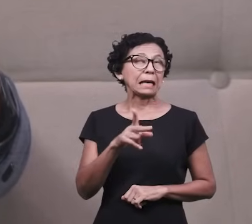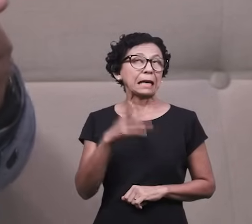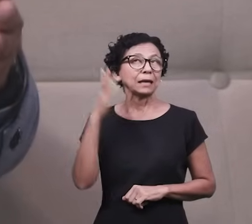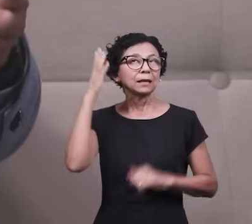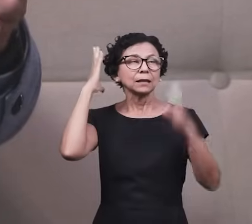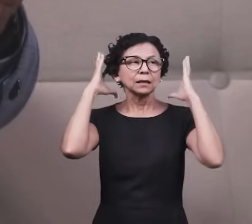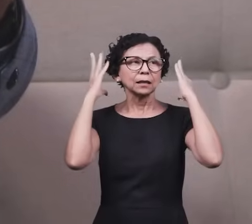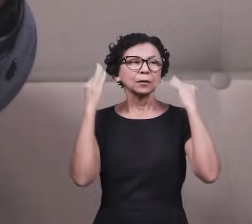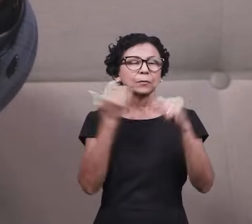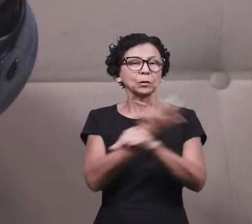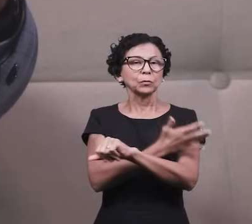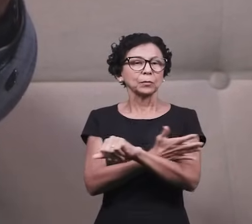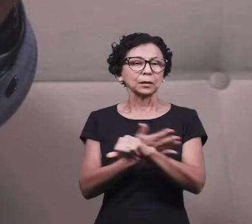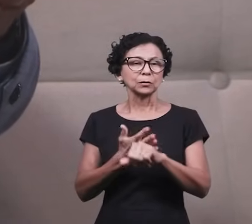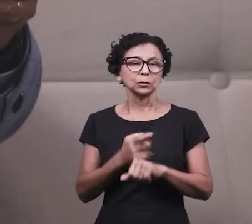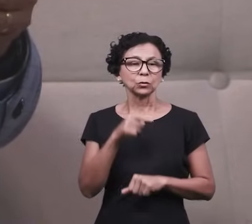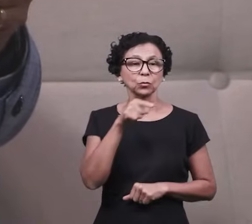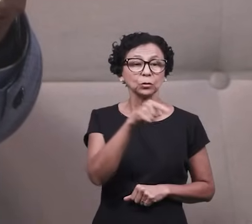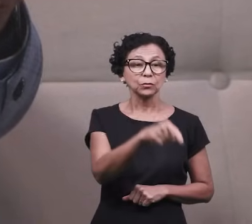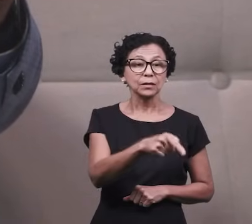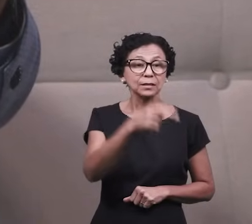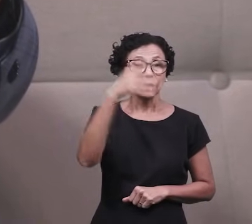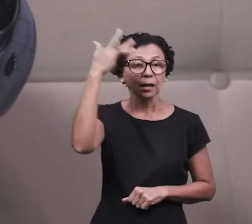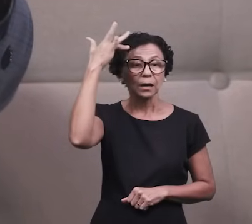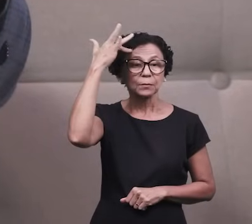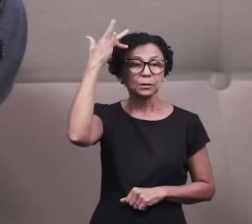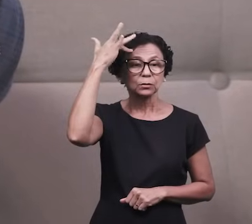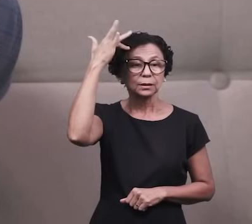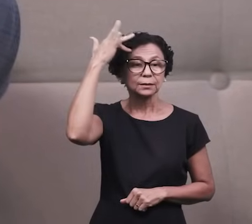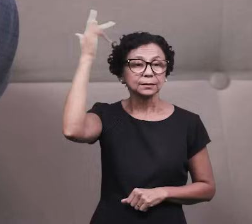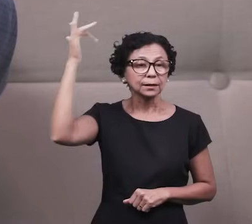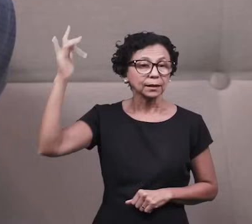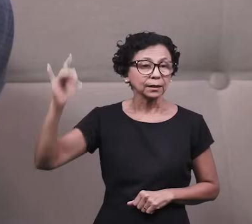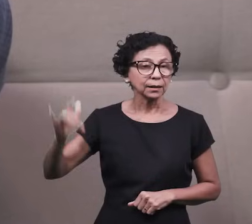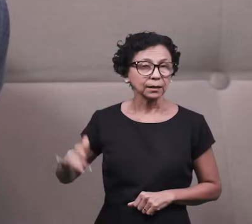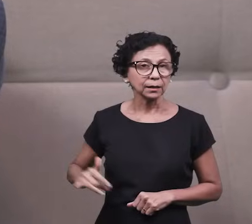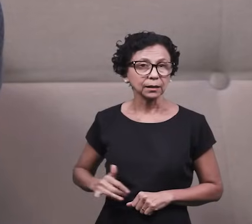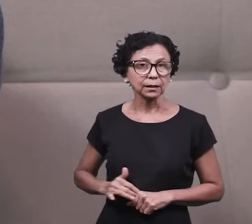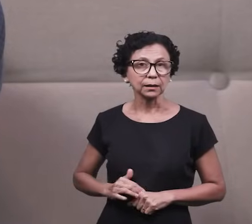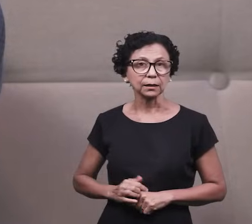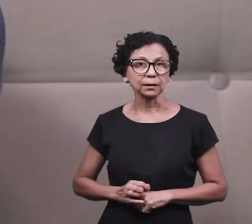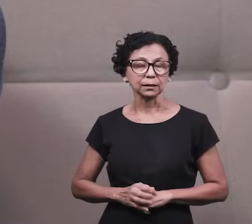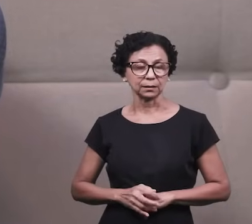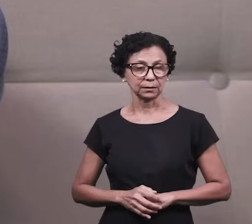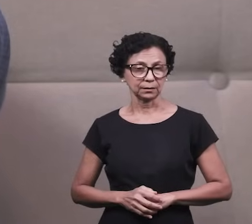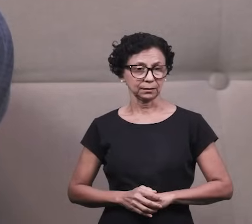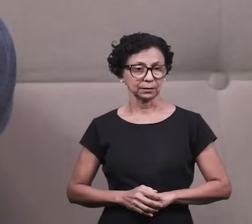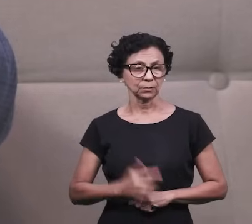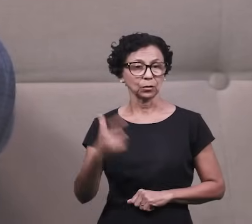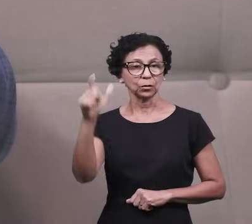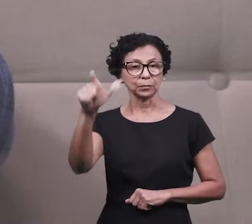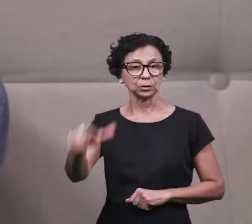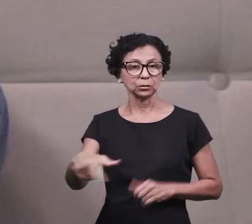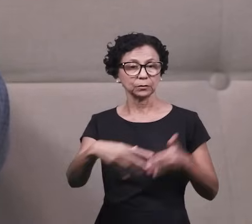vai estender as suas mãos e outro vai te conduzir. Amém. Então o senhor estava falando a